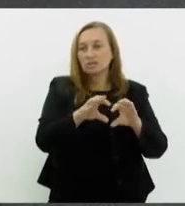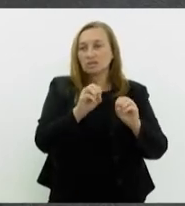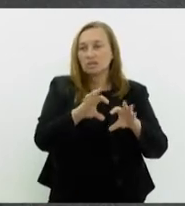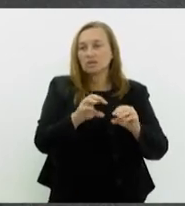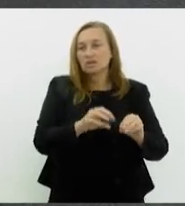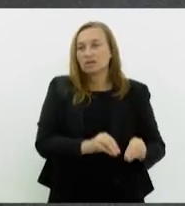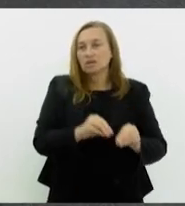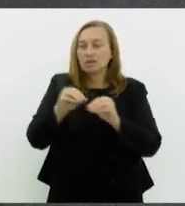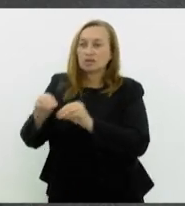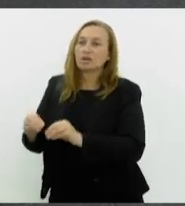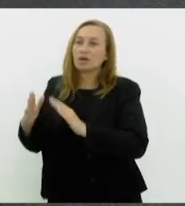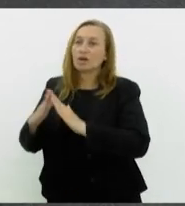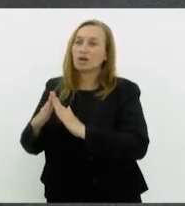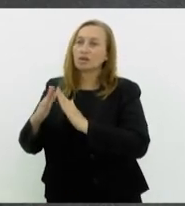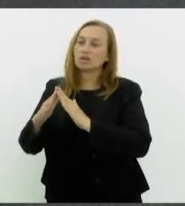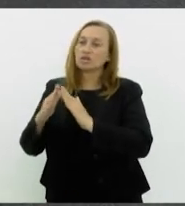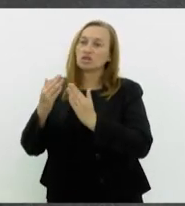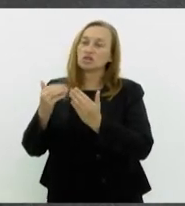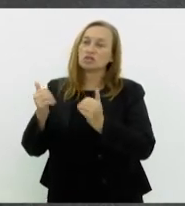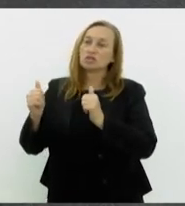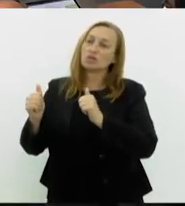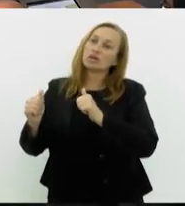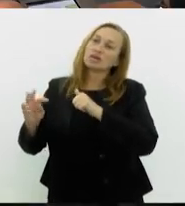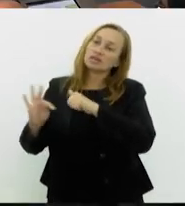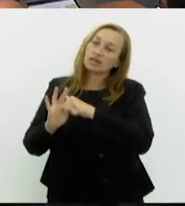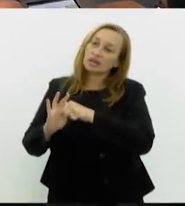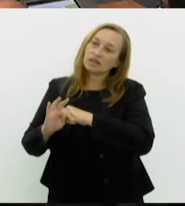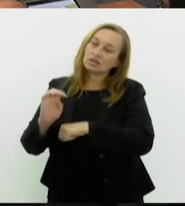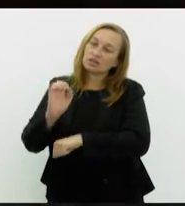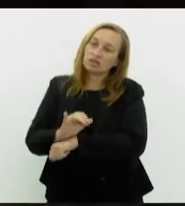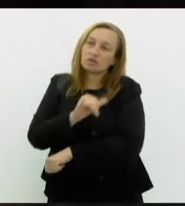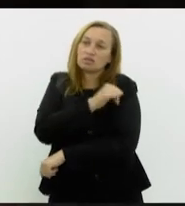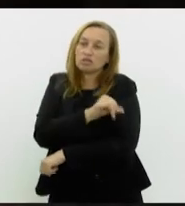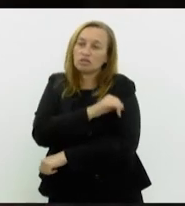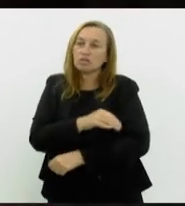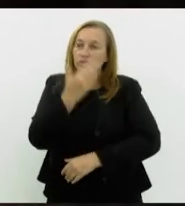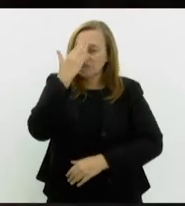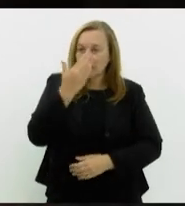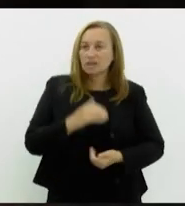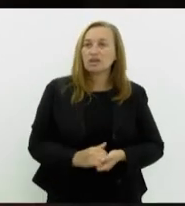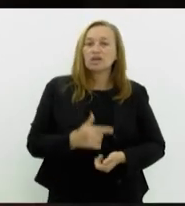Apoio à Escola Técnica do Estado do Rio de Janeiro. Obrigada, presidente. Projeto de Lei